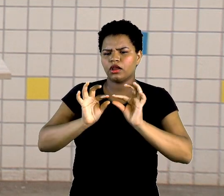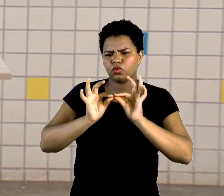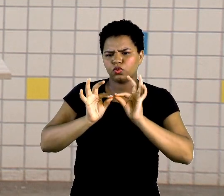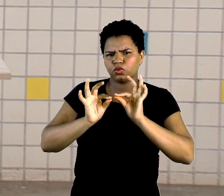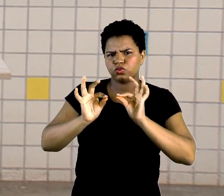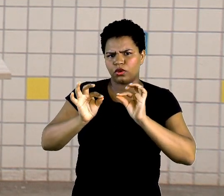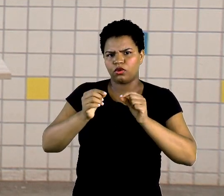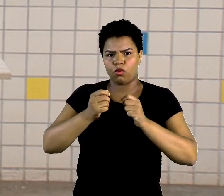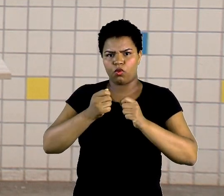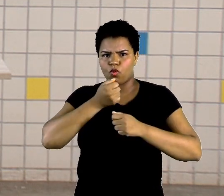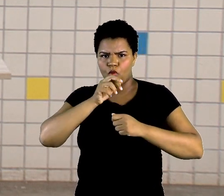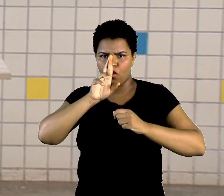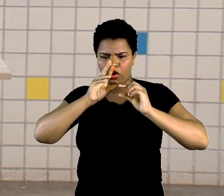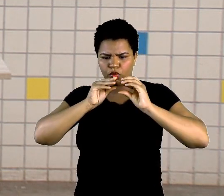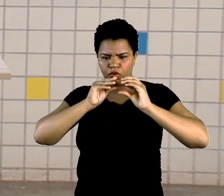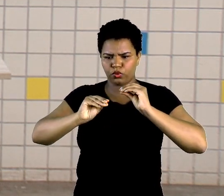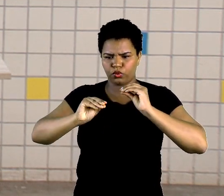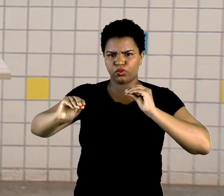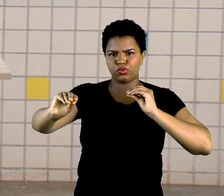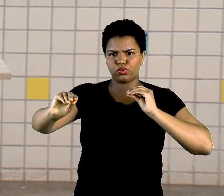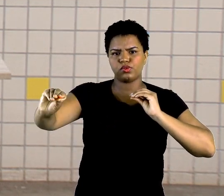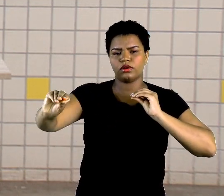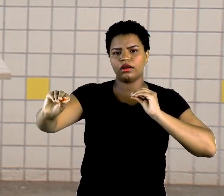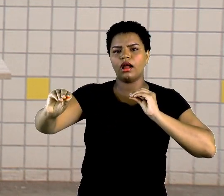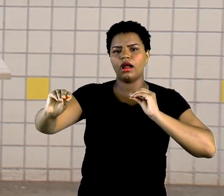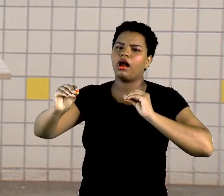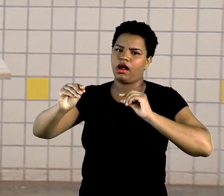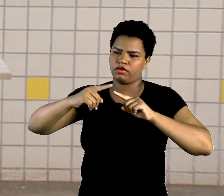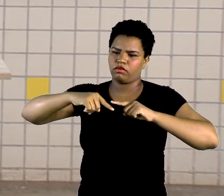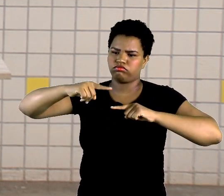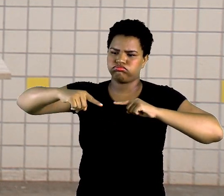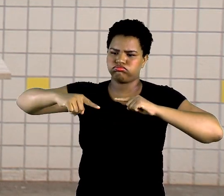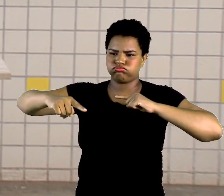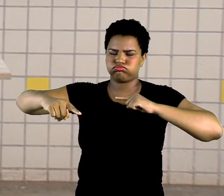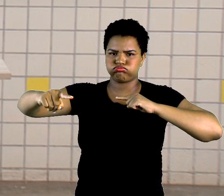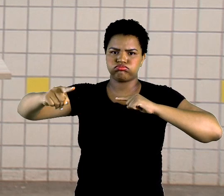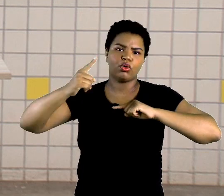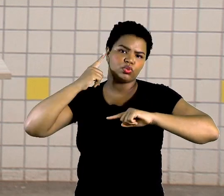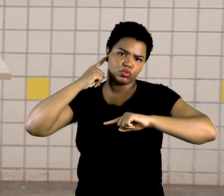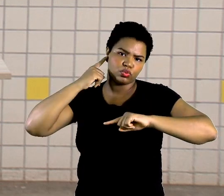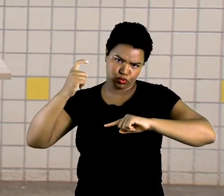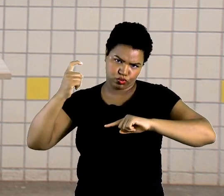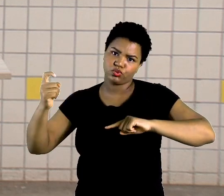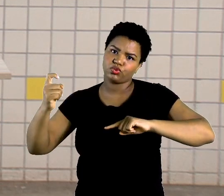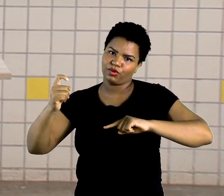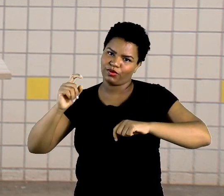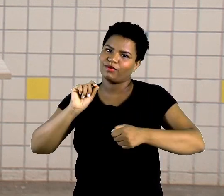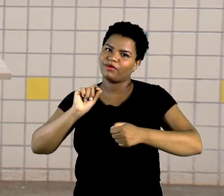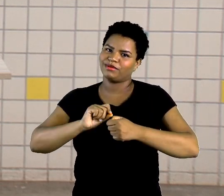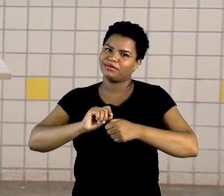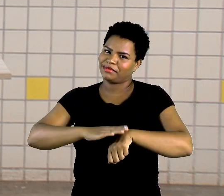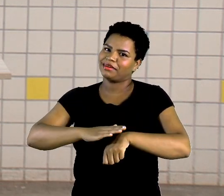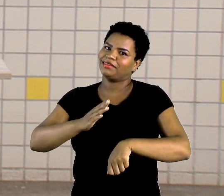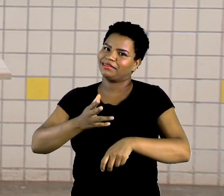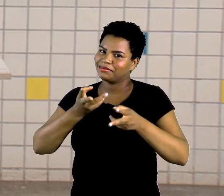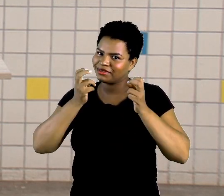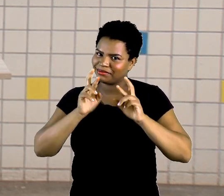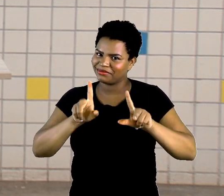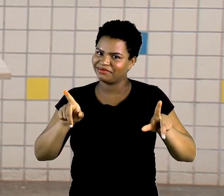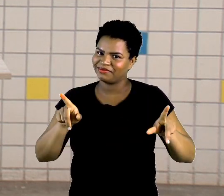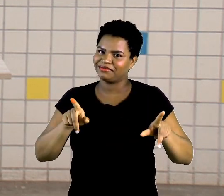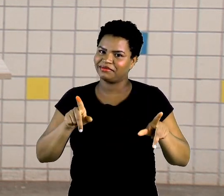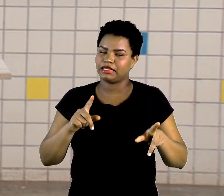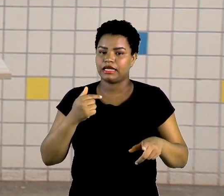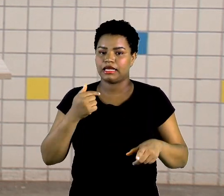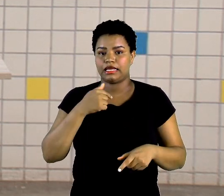o ar produziu mais som. Viu a diferença? Então, quando